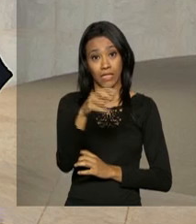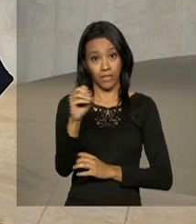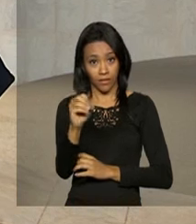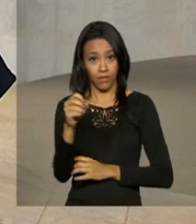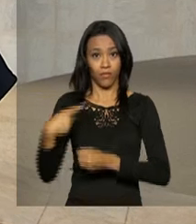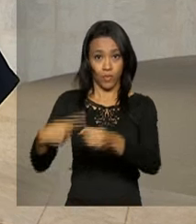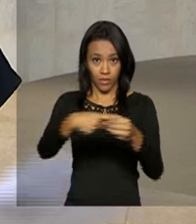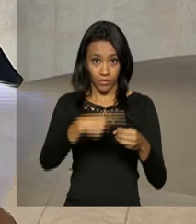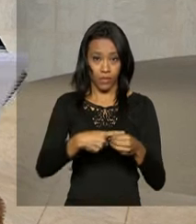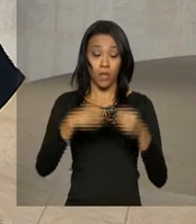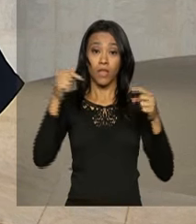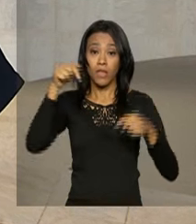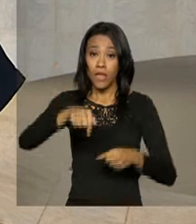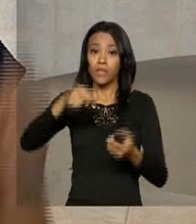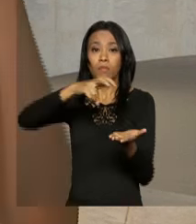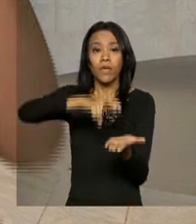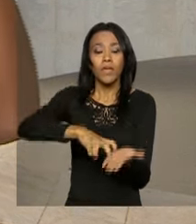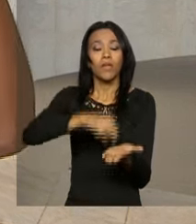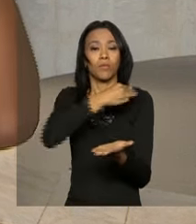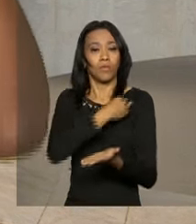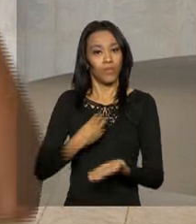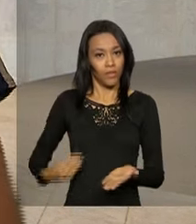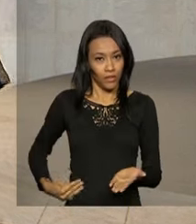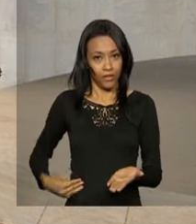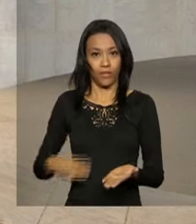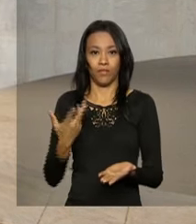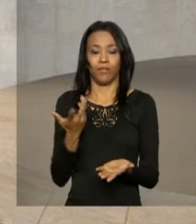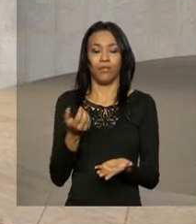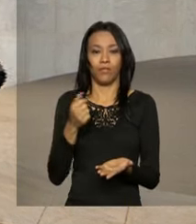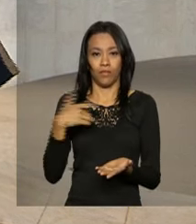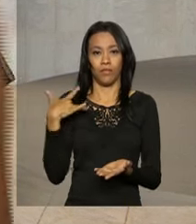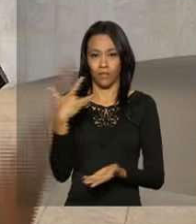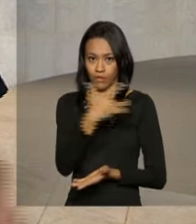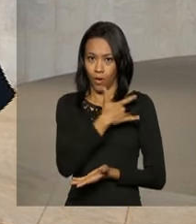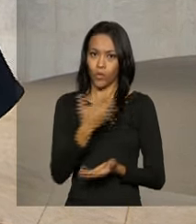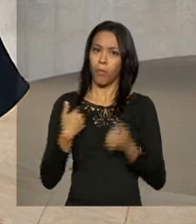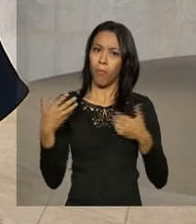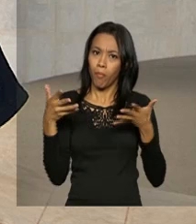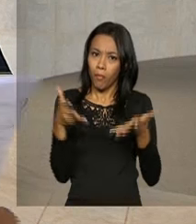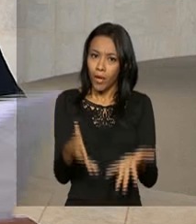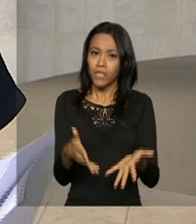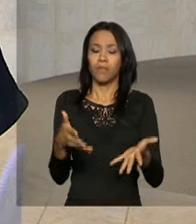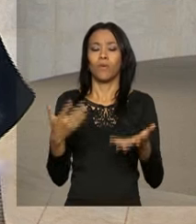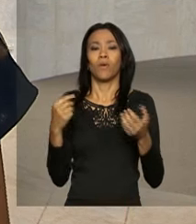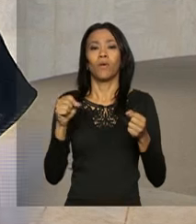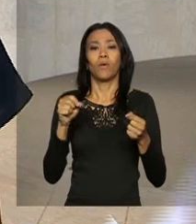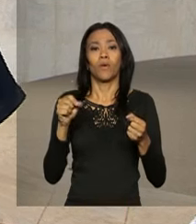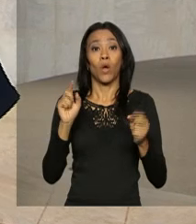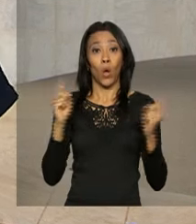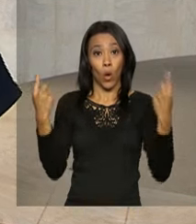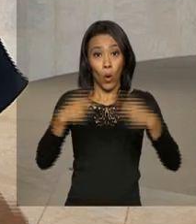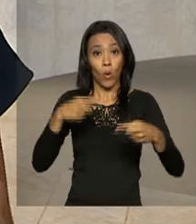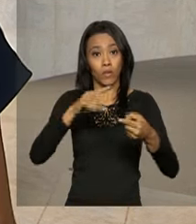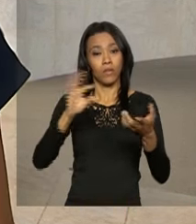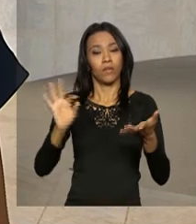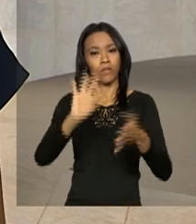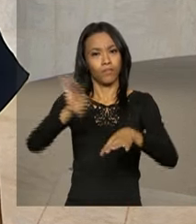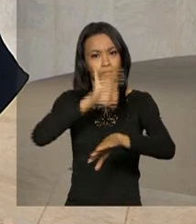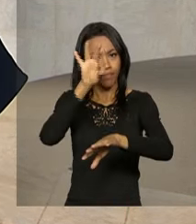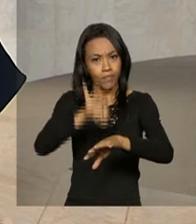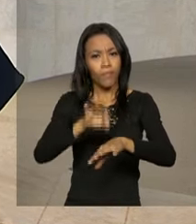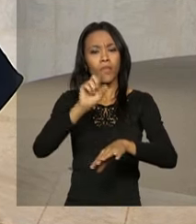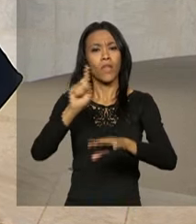o ministro Marcelo Castro participou das atividades do Dia Nacional da Educação contra o Zika,